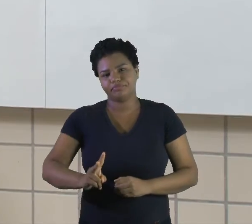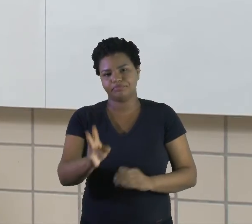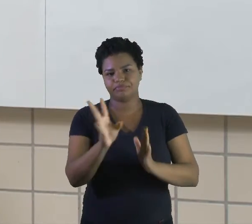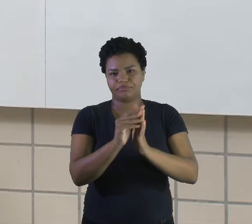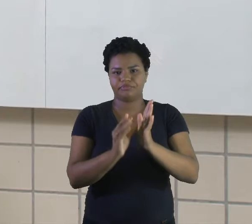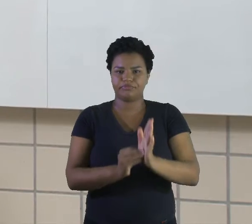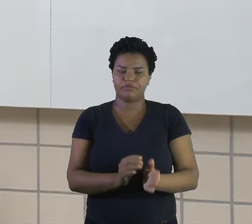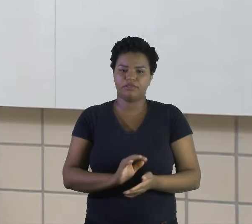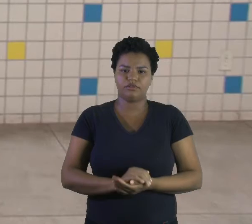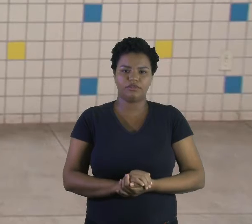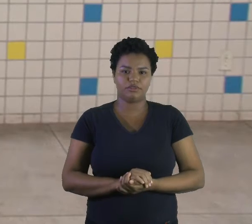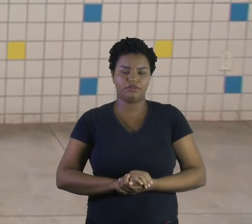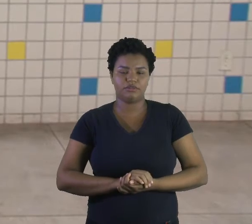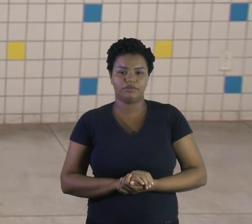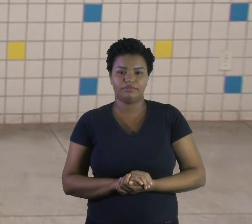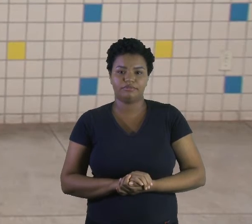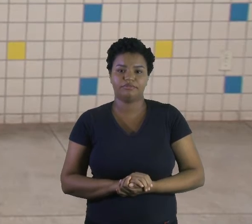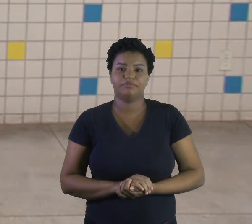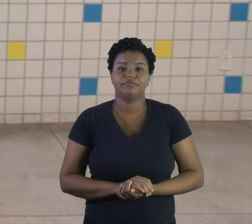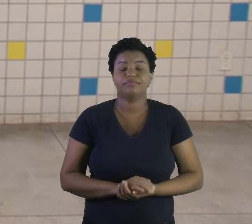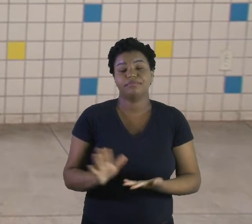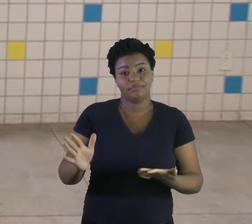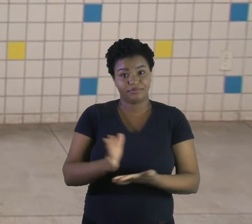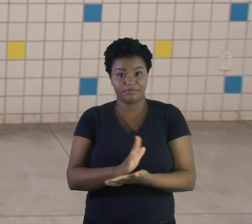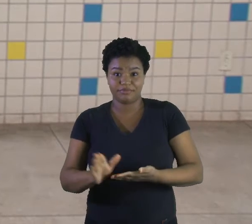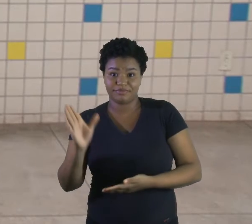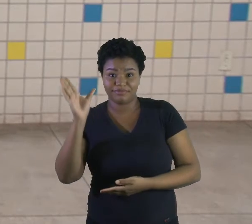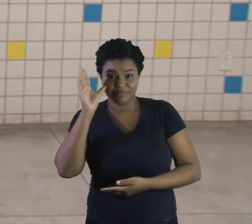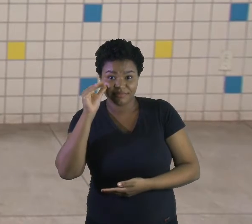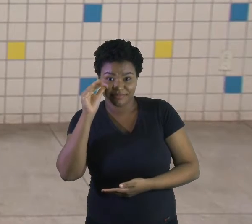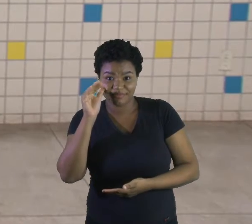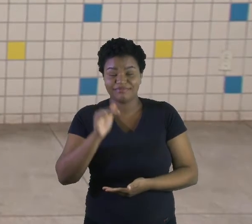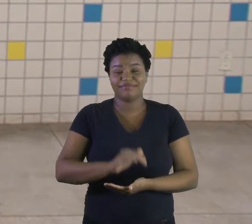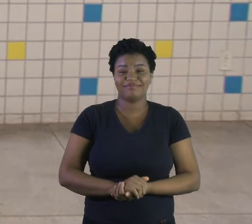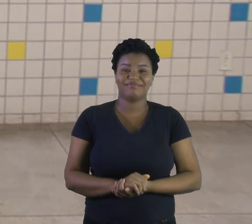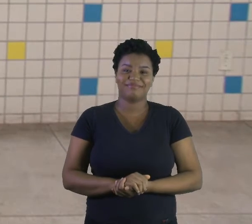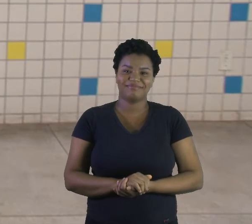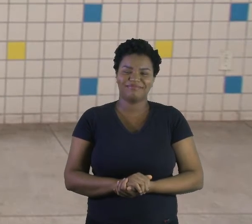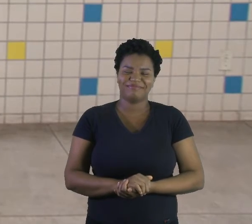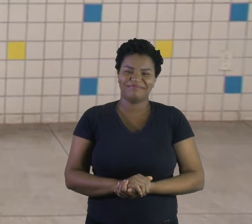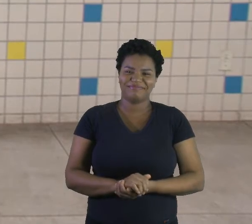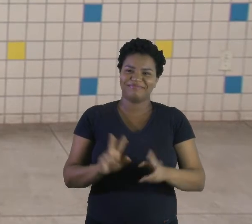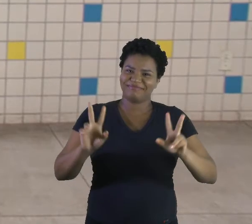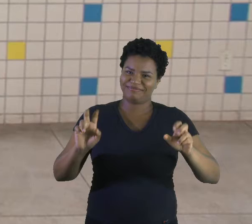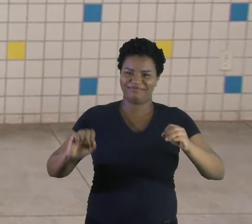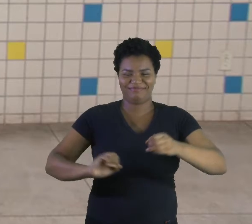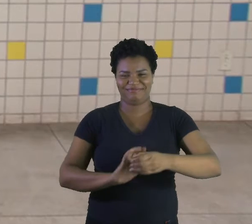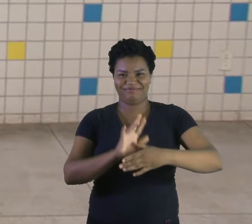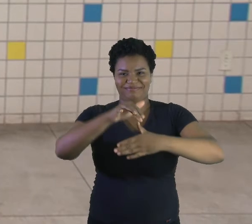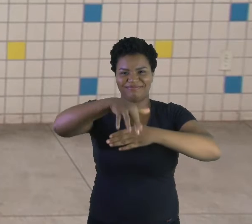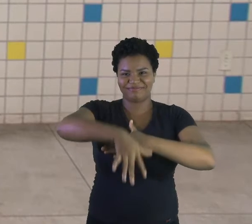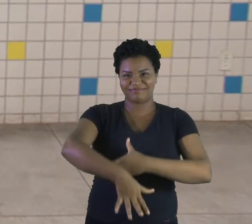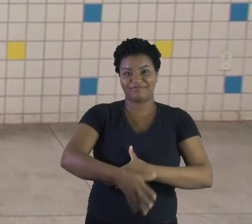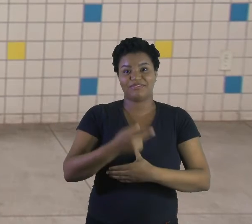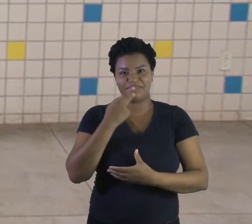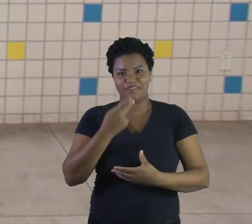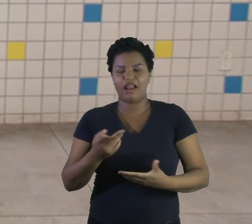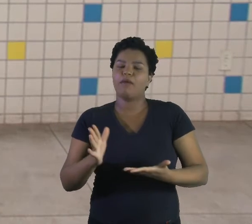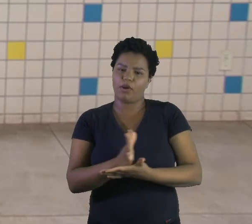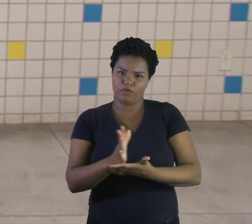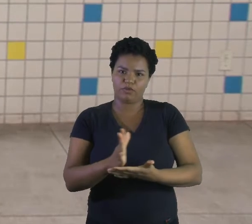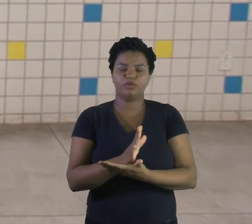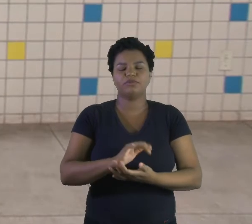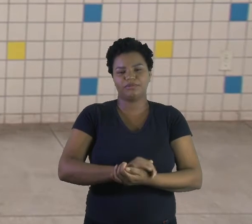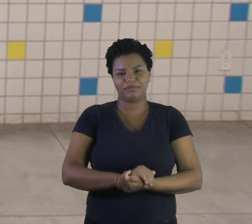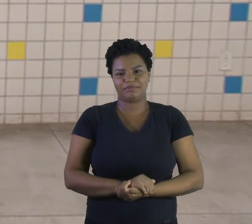conteúdo. Algumas curiosidades sobre os vulcões. Eu vou falar sobre algumas. É um